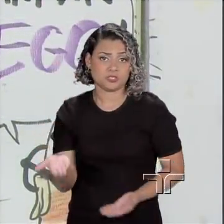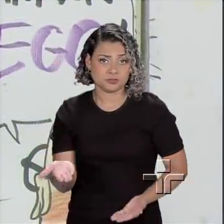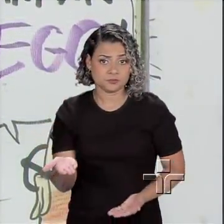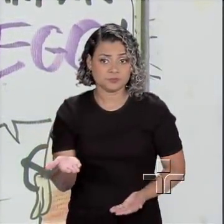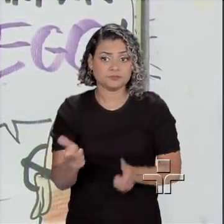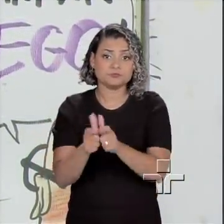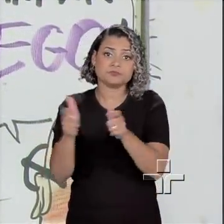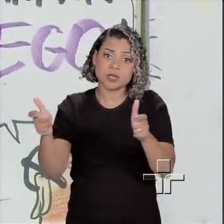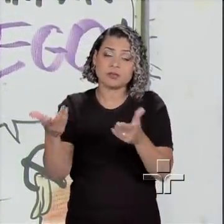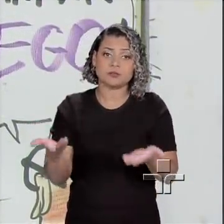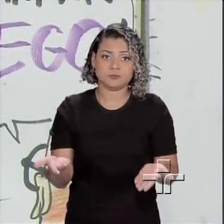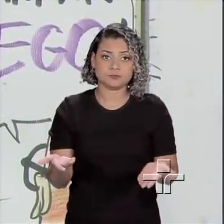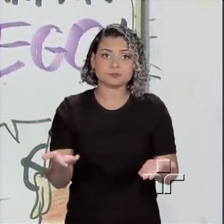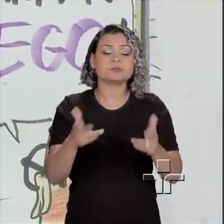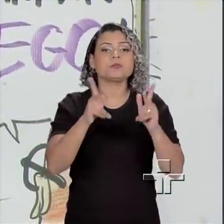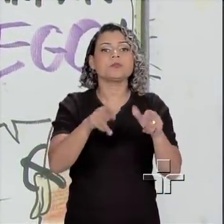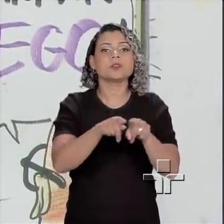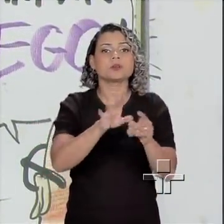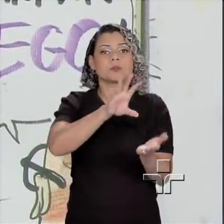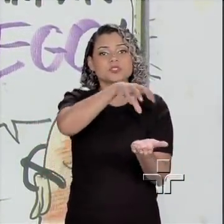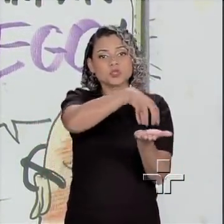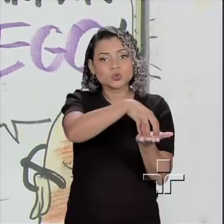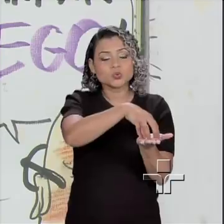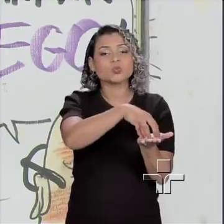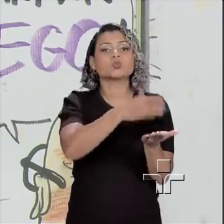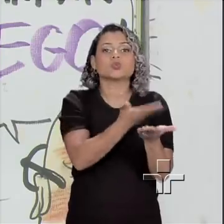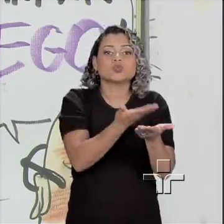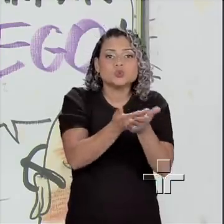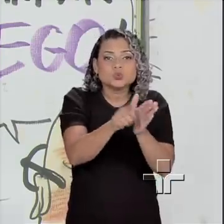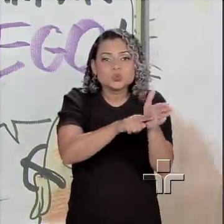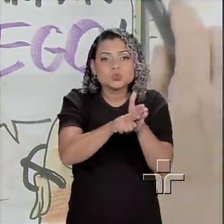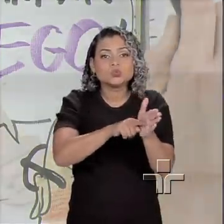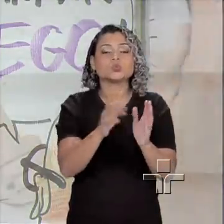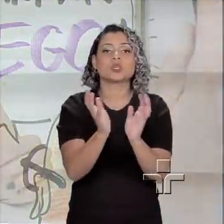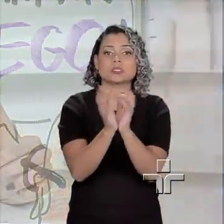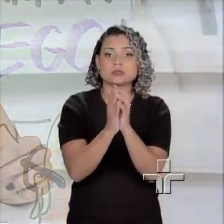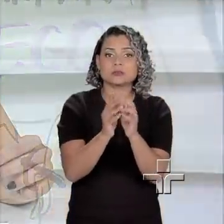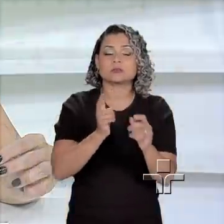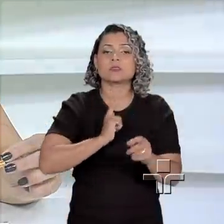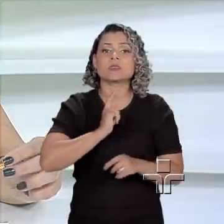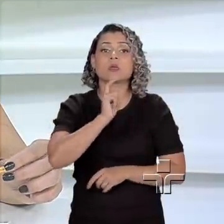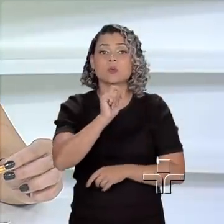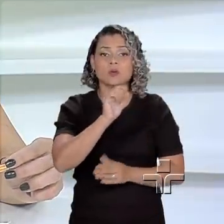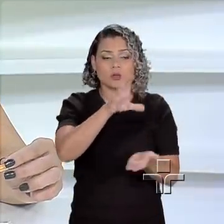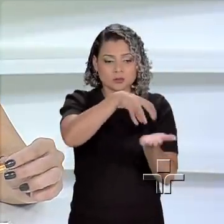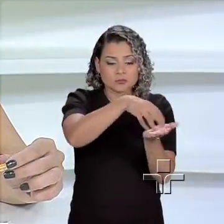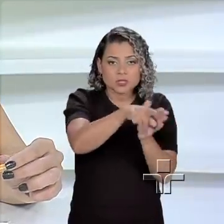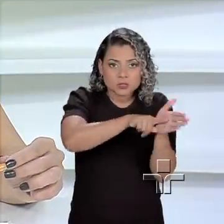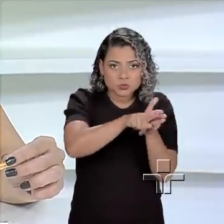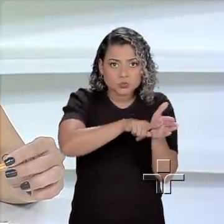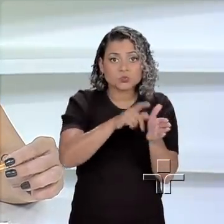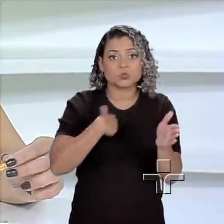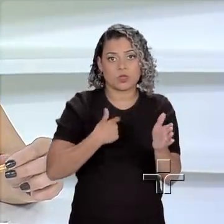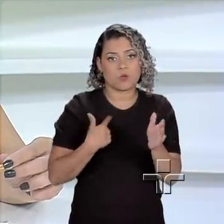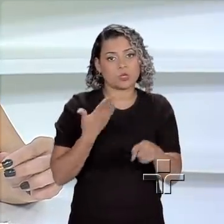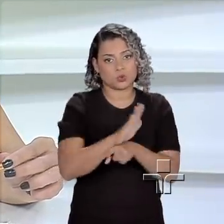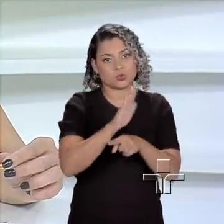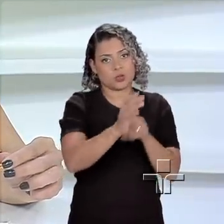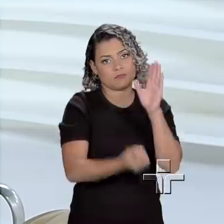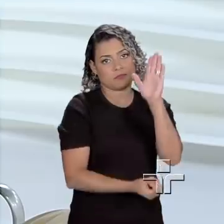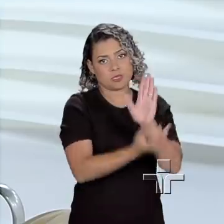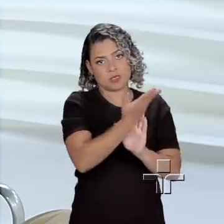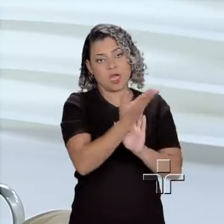que eu ajudei a fundar lá no Recife, que é o Centro de Estudos Avançados do Recife, Estudos e Sistemas Avançados do Recife, é uma das maiores instituições